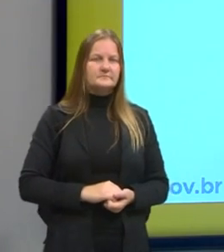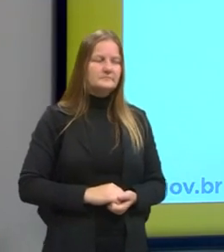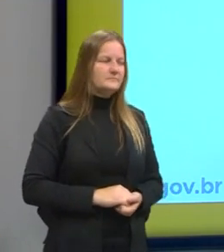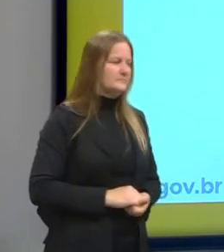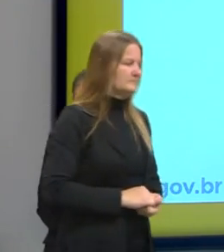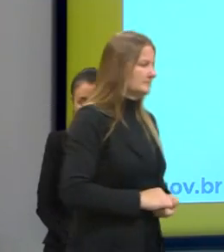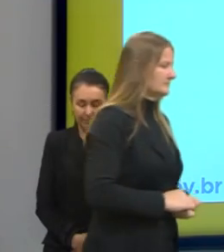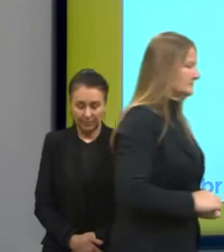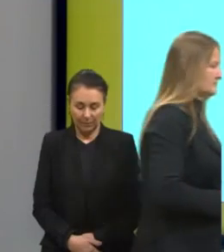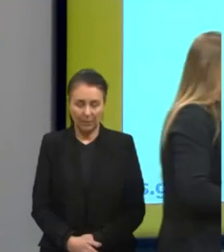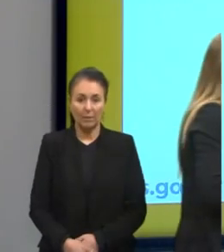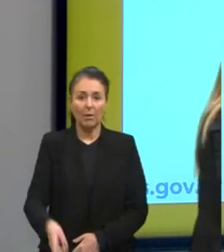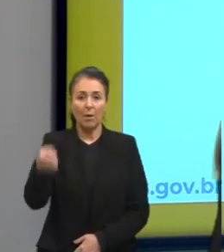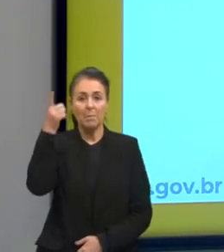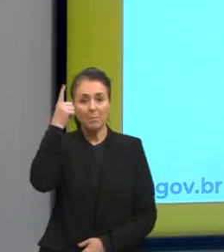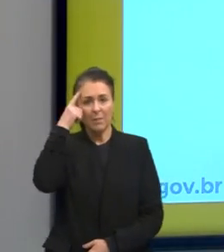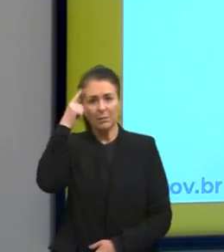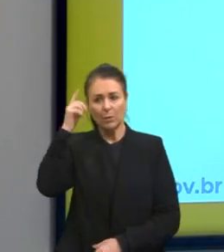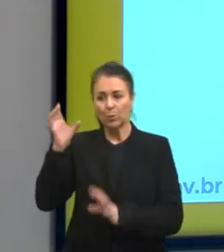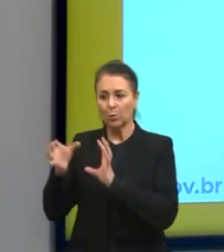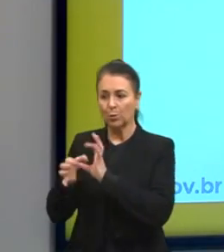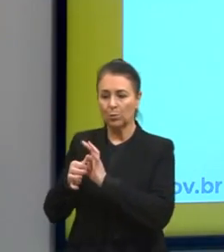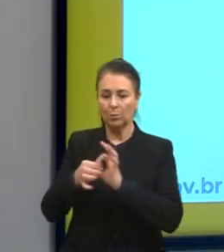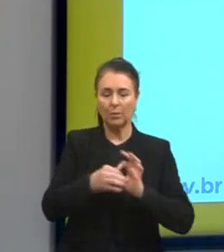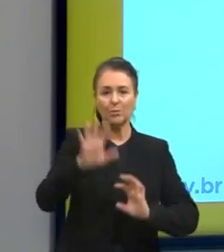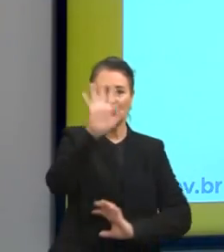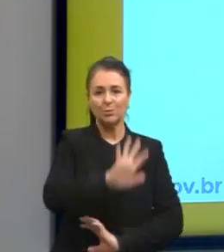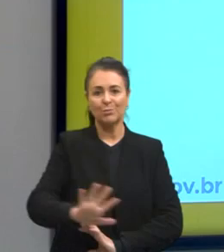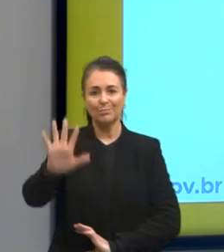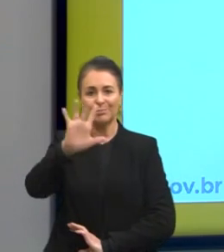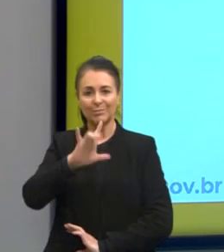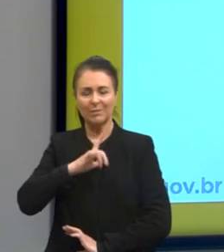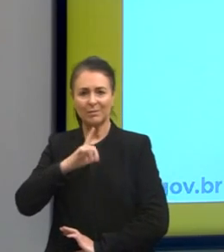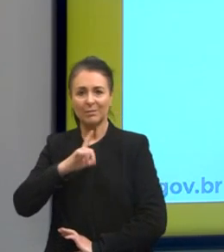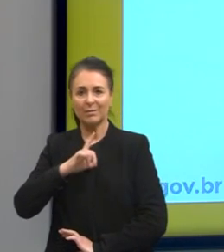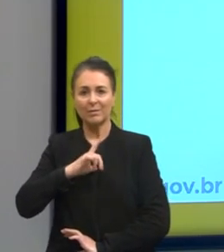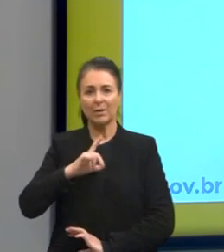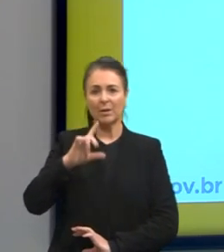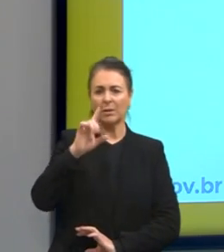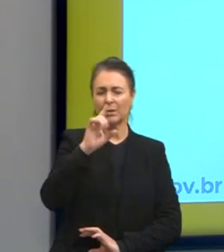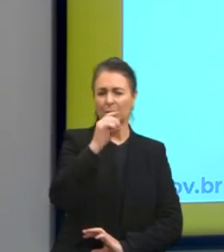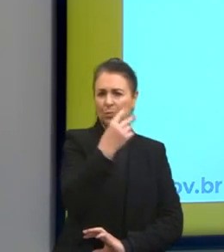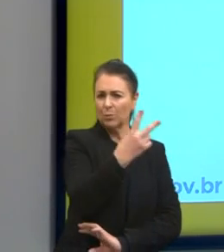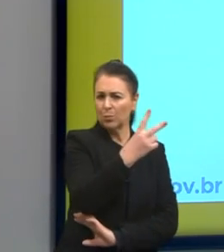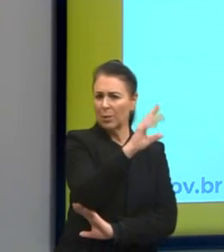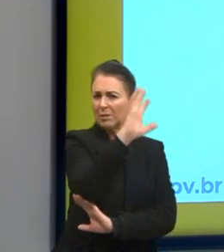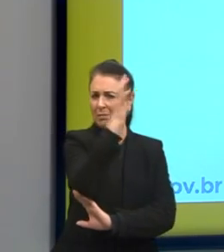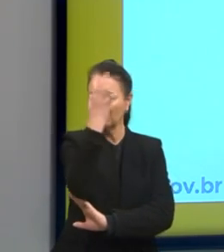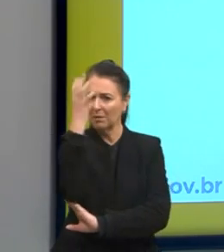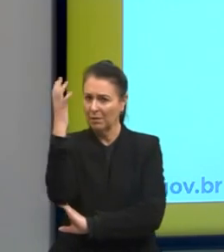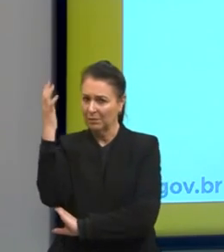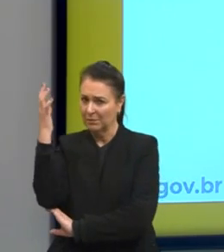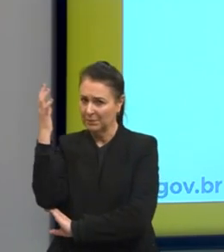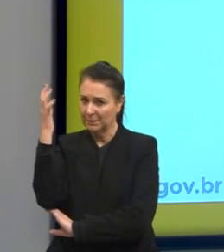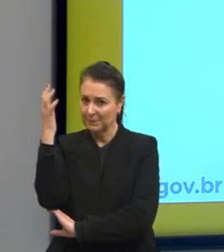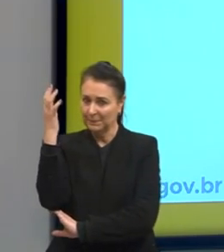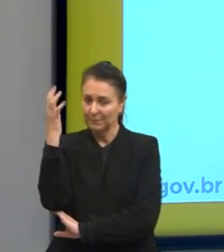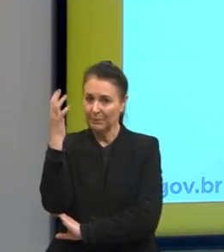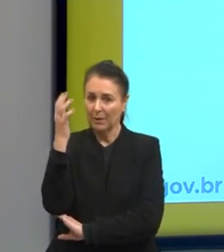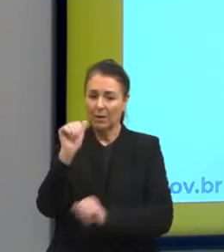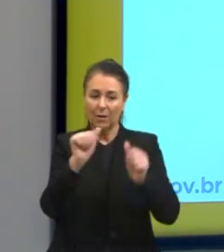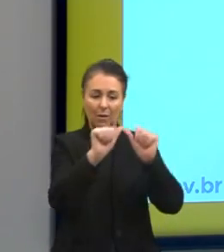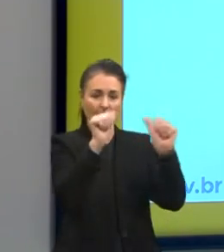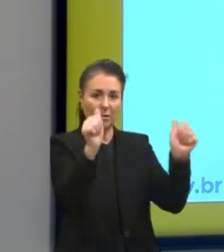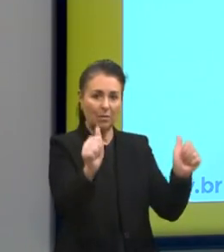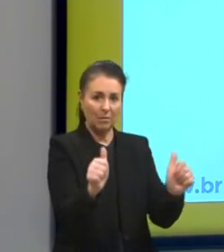pensando num contexto mais geral, eu posso dizer que eu tenho aqui duas árvores. Assim como eu posso